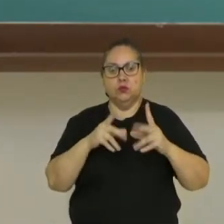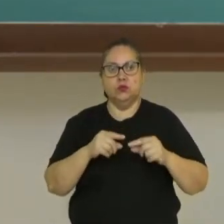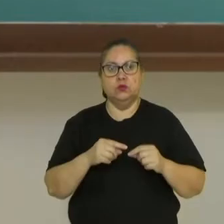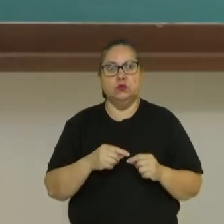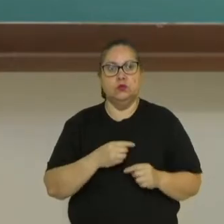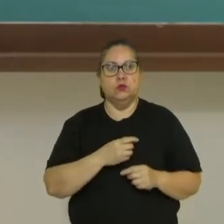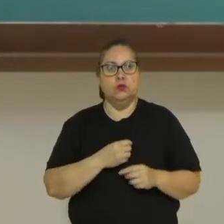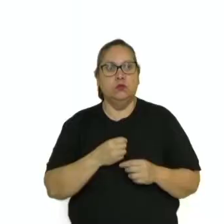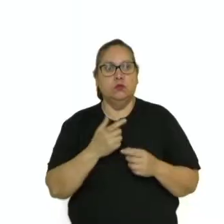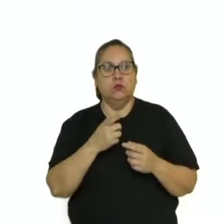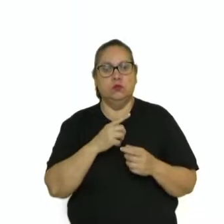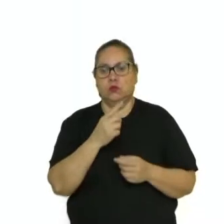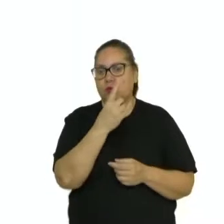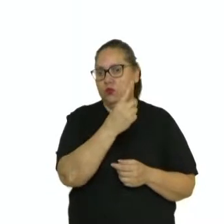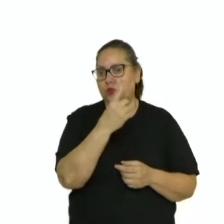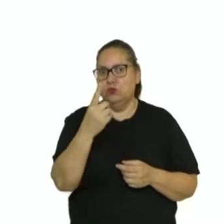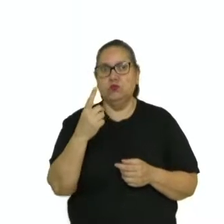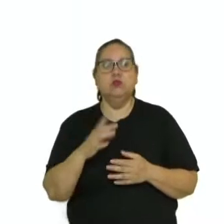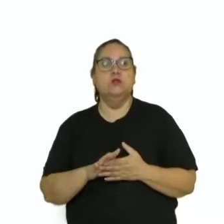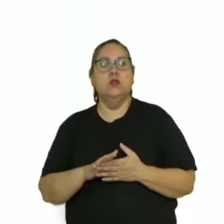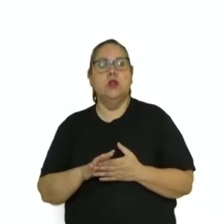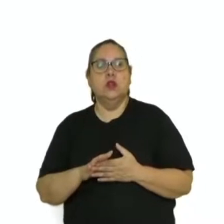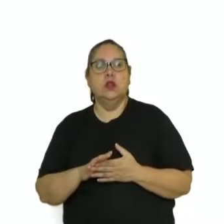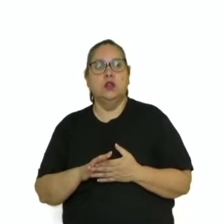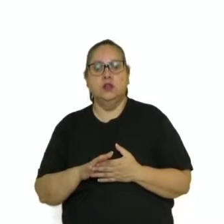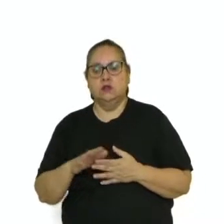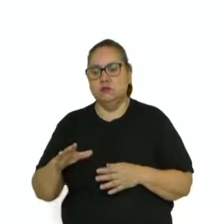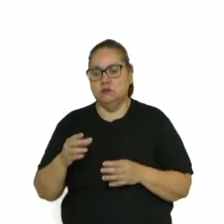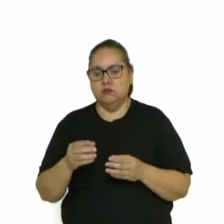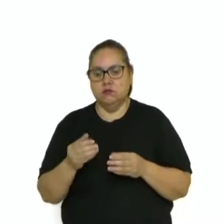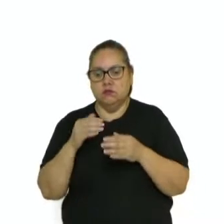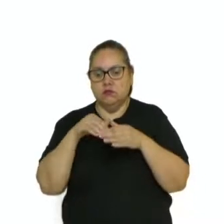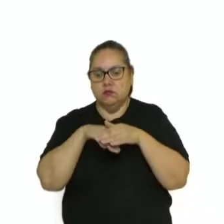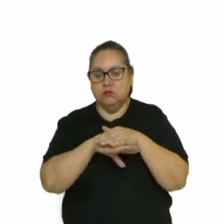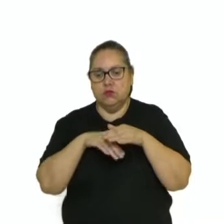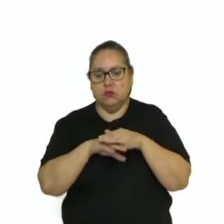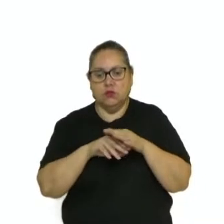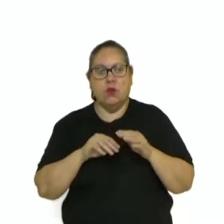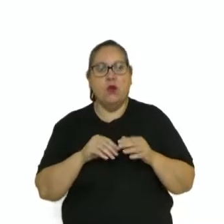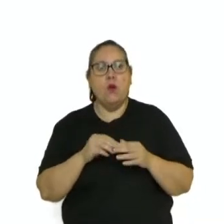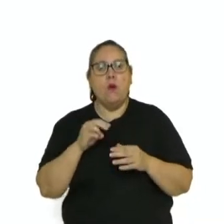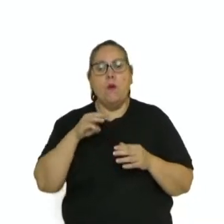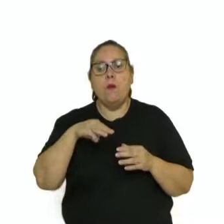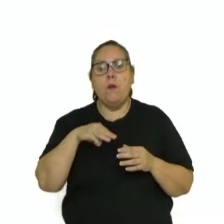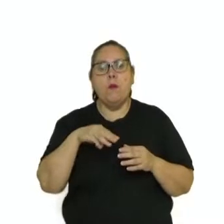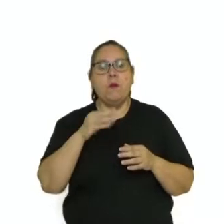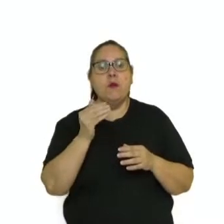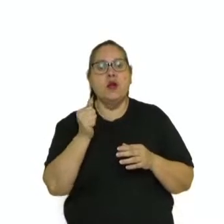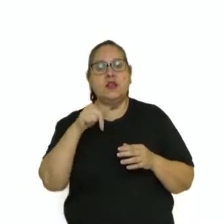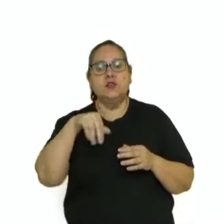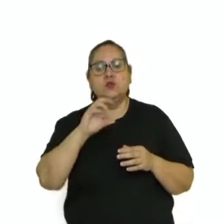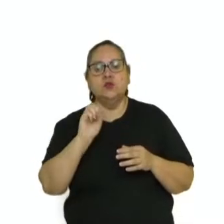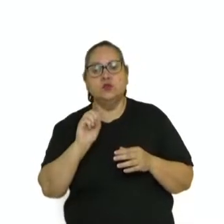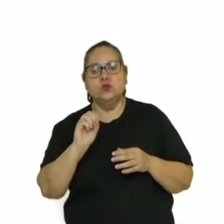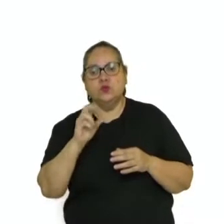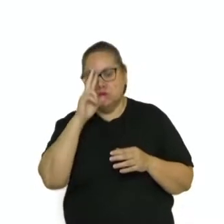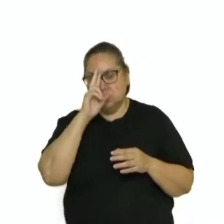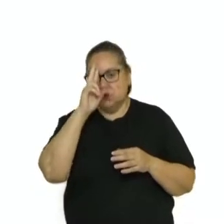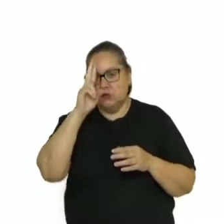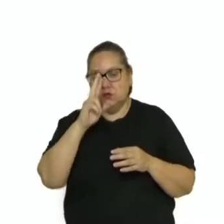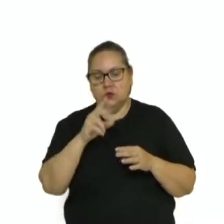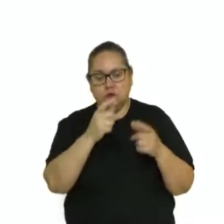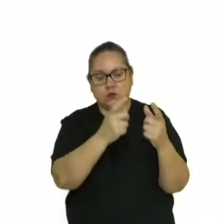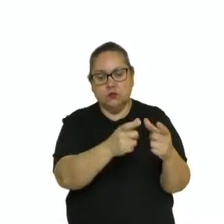ali onde está numerado com o número 1, né, as reservas ou manso senhorial, que eram